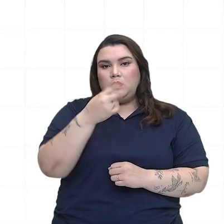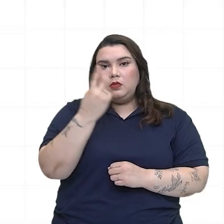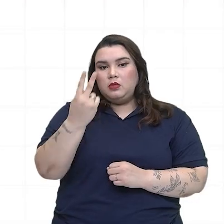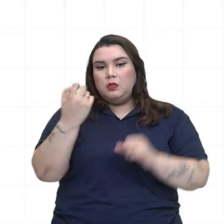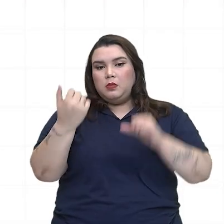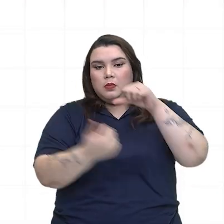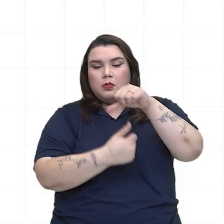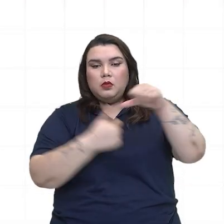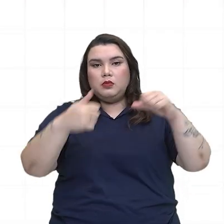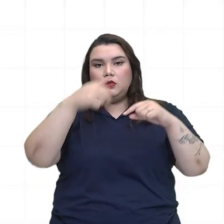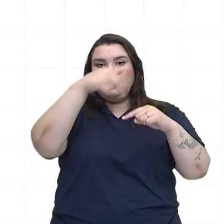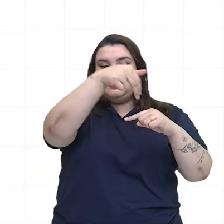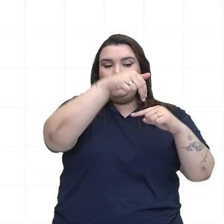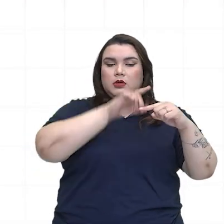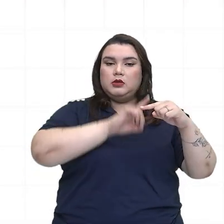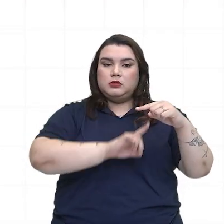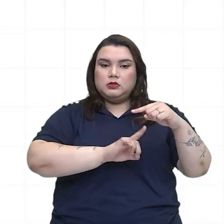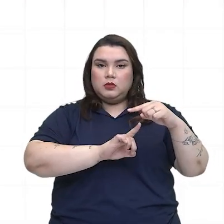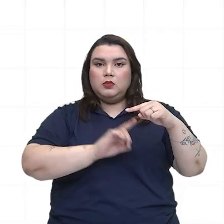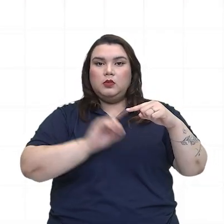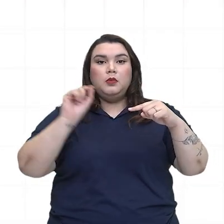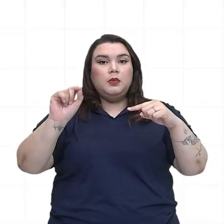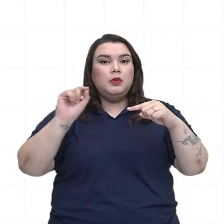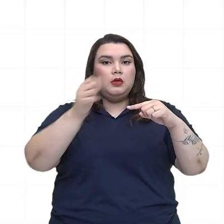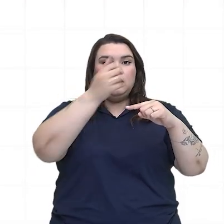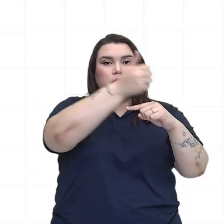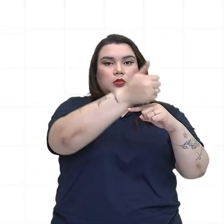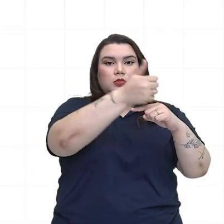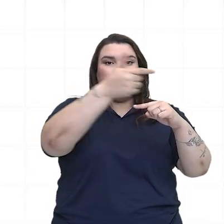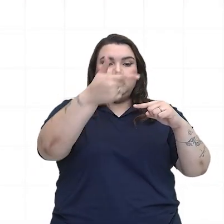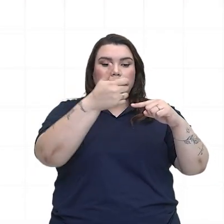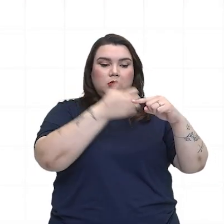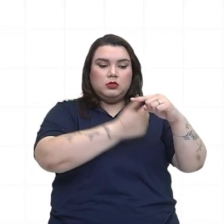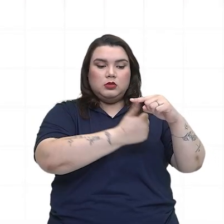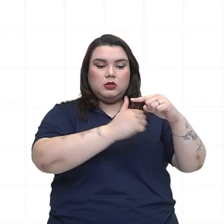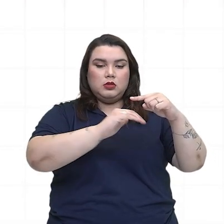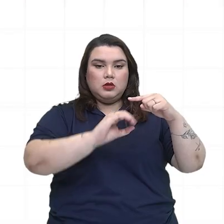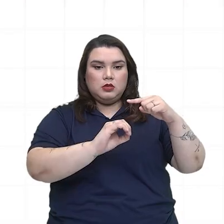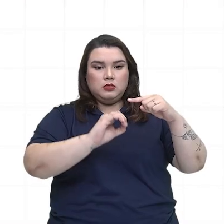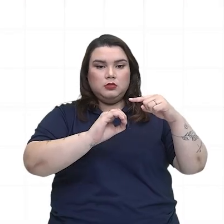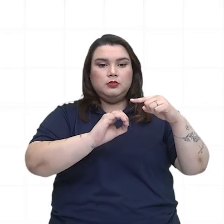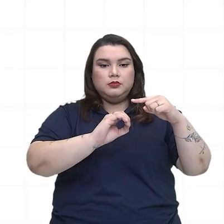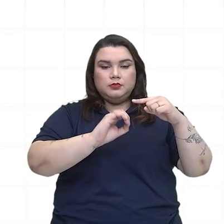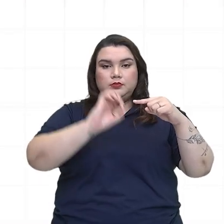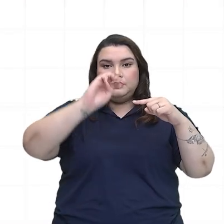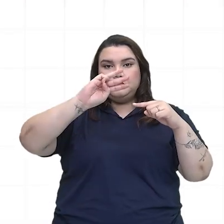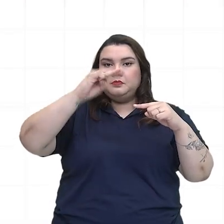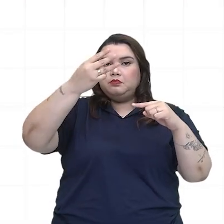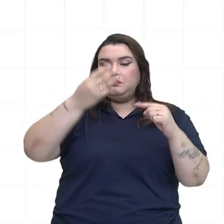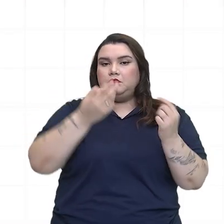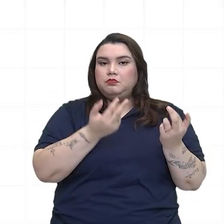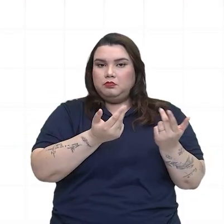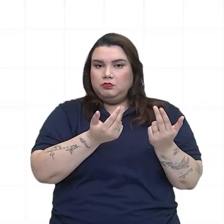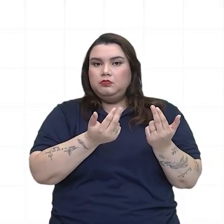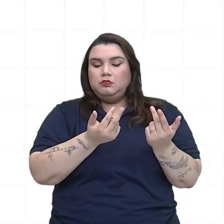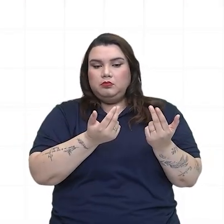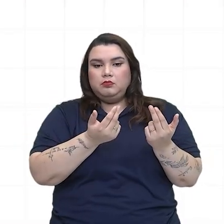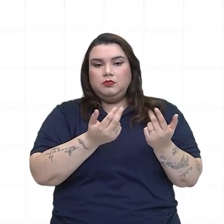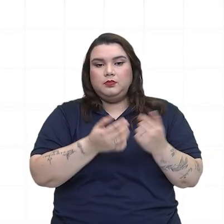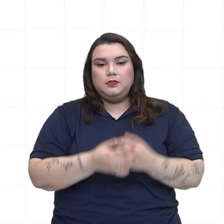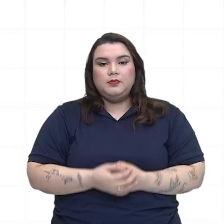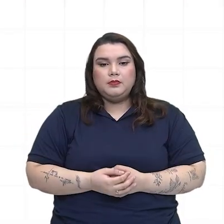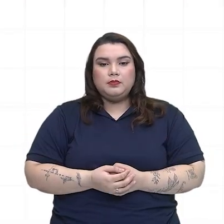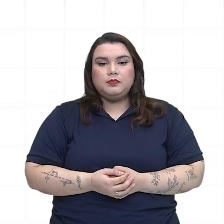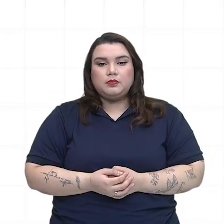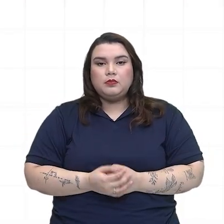escrever ele como fração. Aí vai ficar 12 sobre 10. O expoente permanece o mesmo, é o 3.